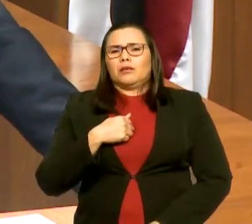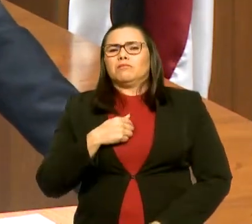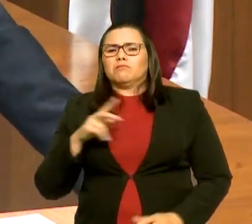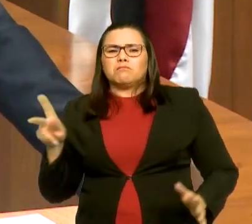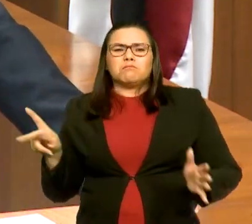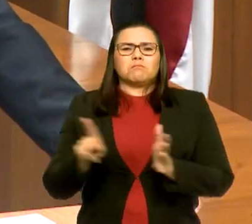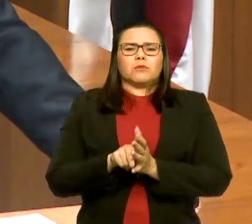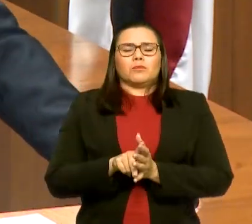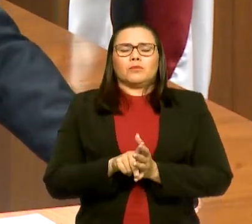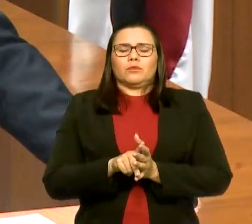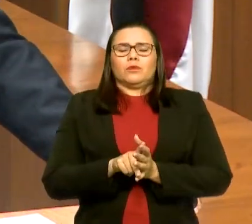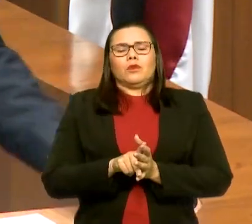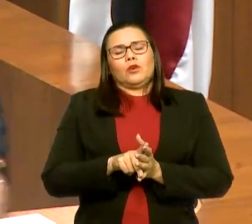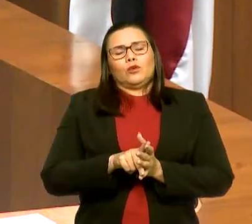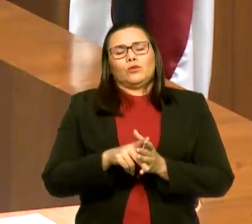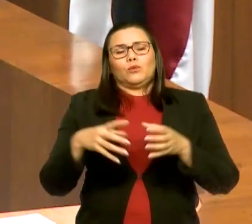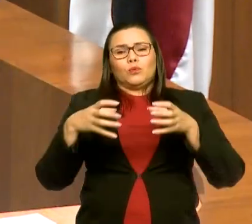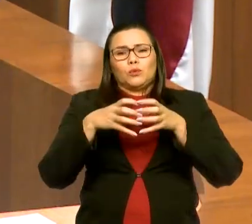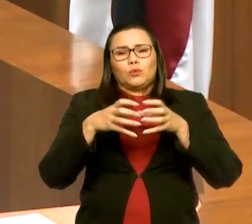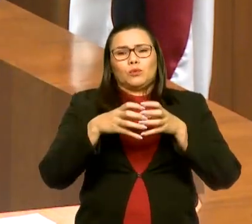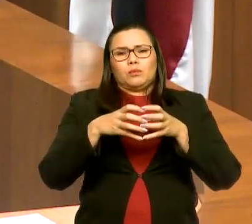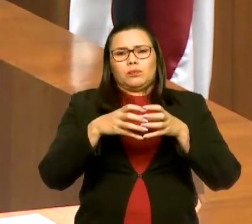Brandão.